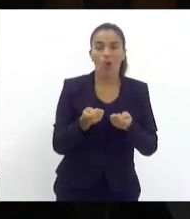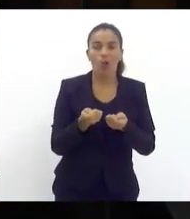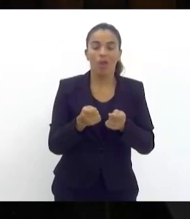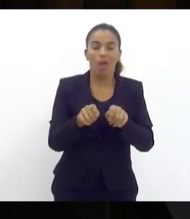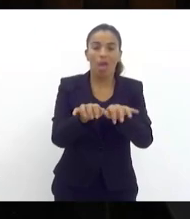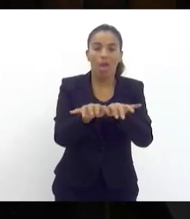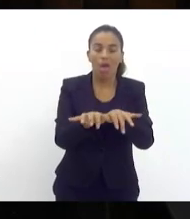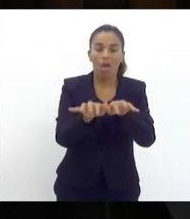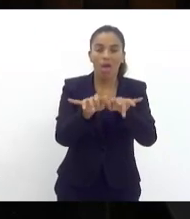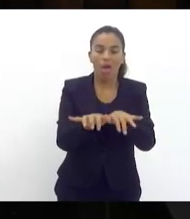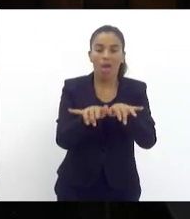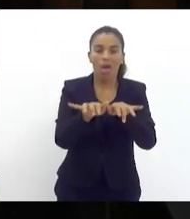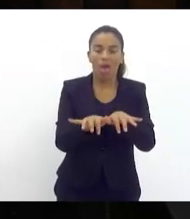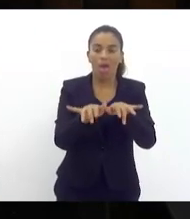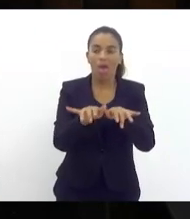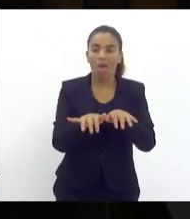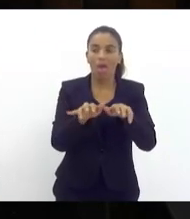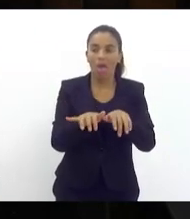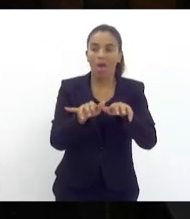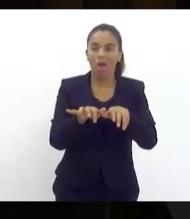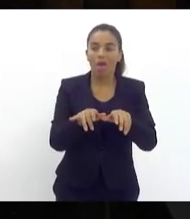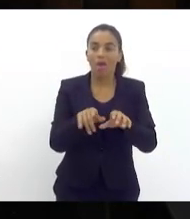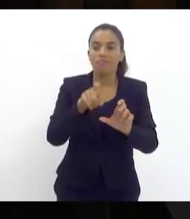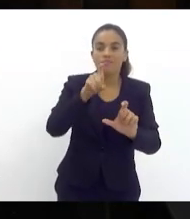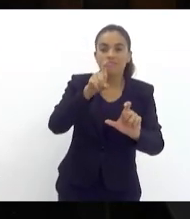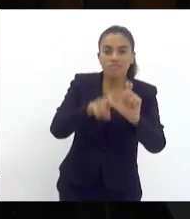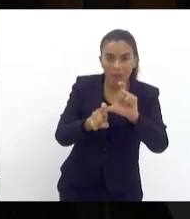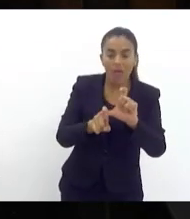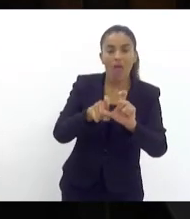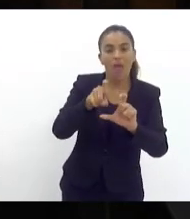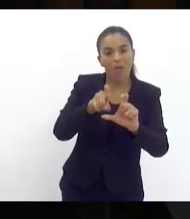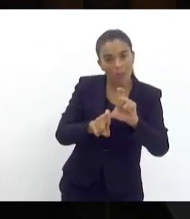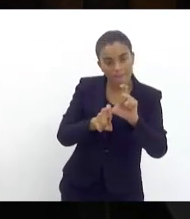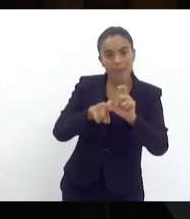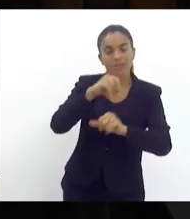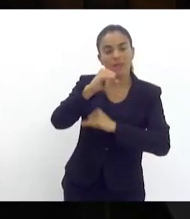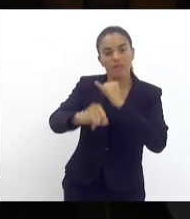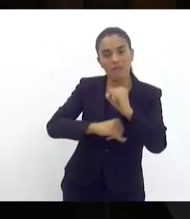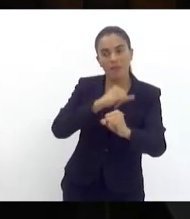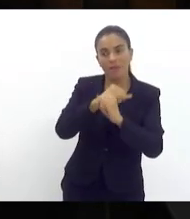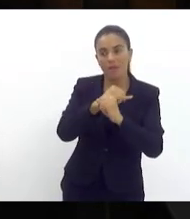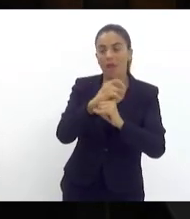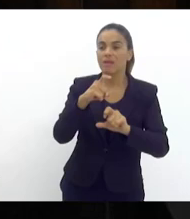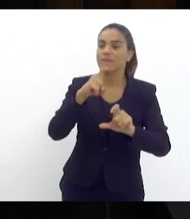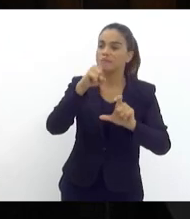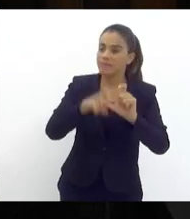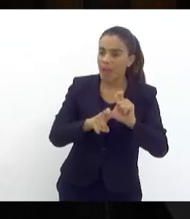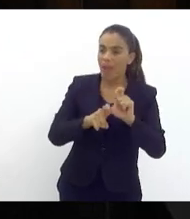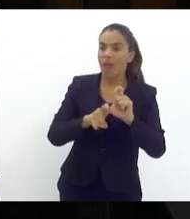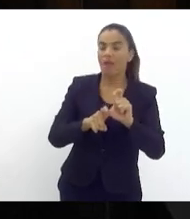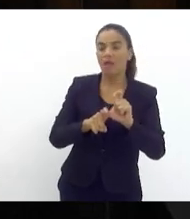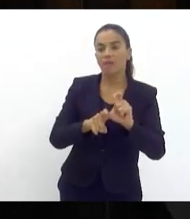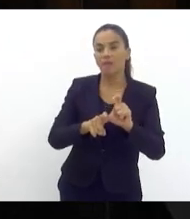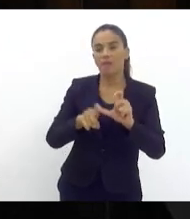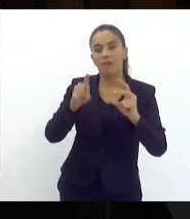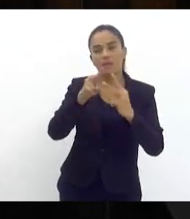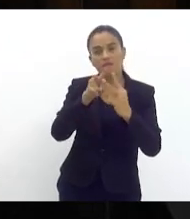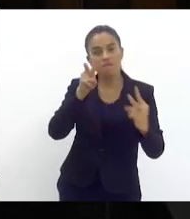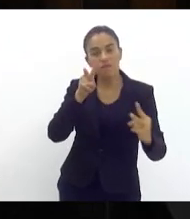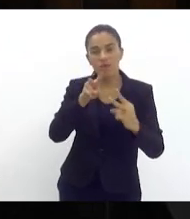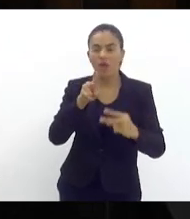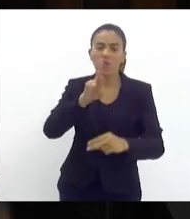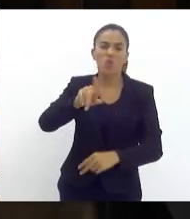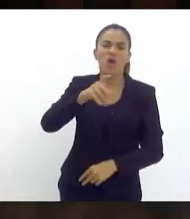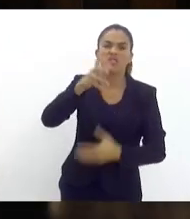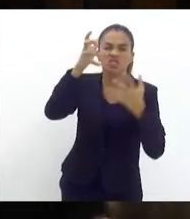na consulta às comunicações que estão na internet os pais têm que estar não